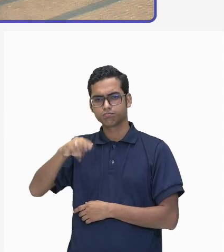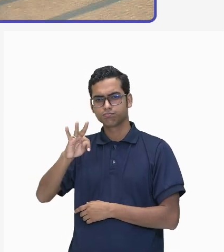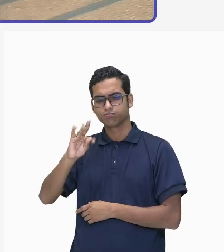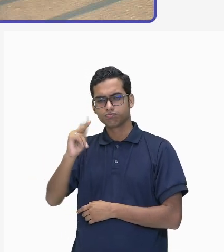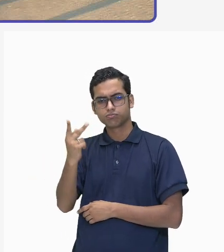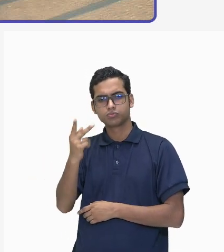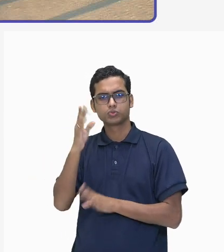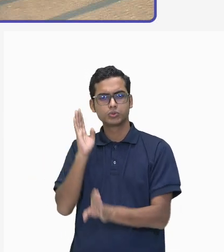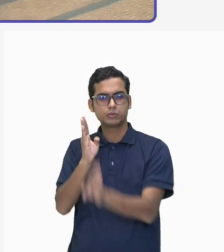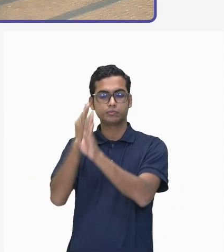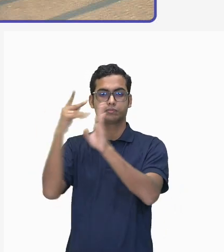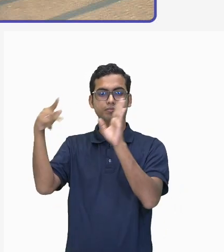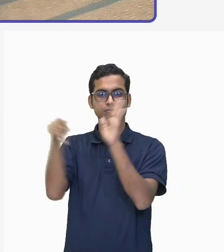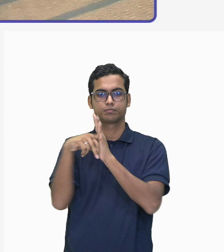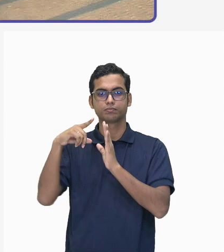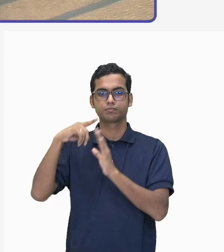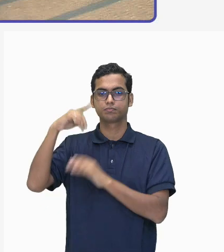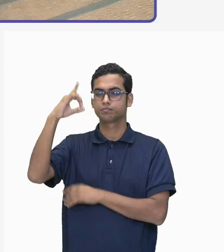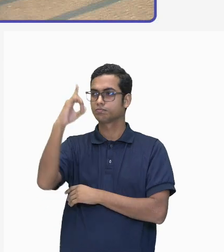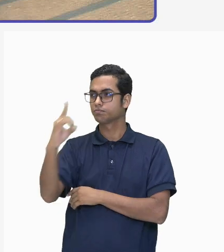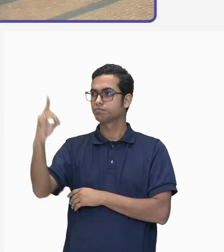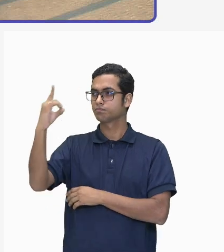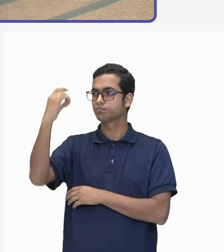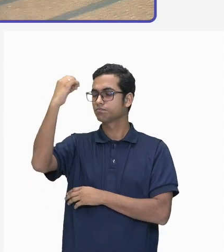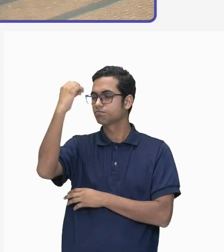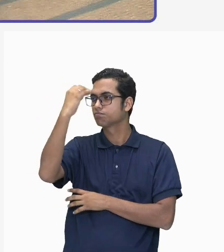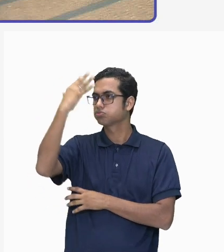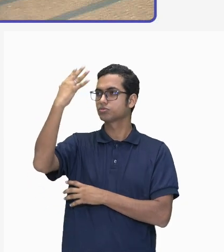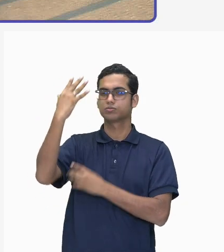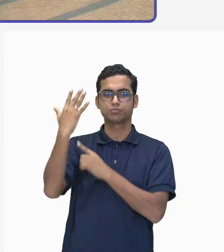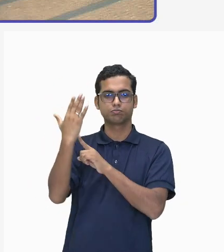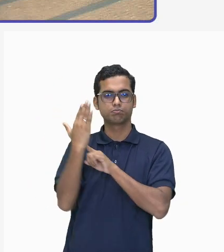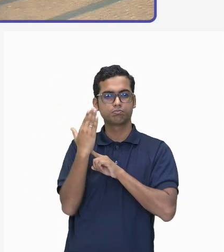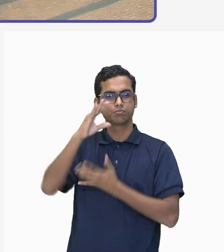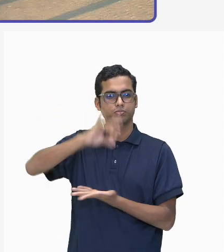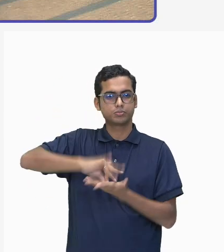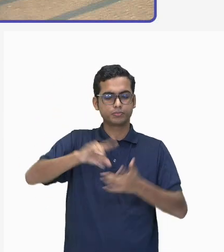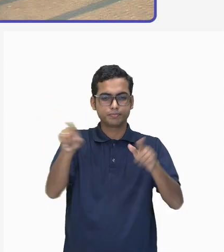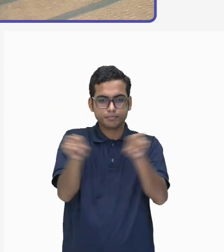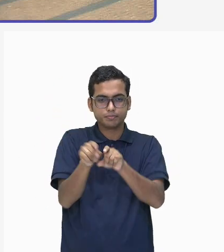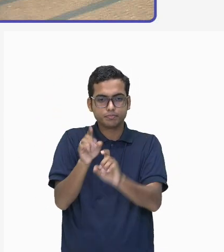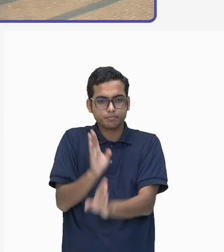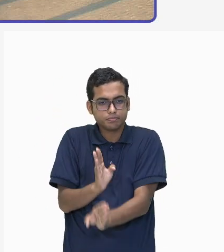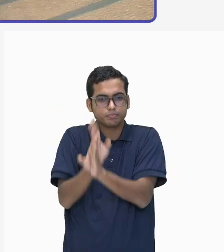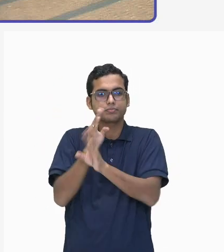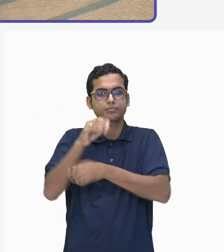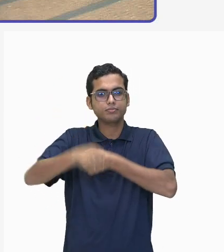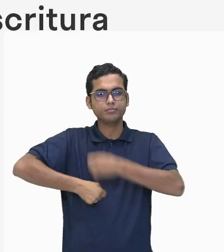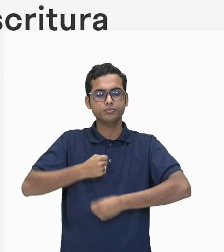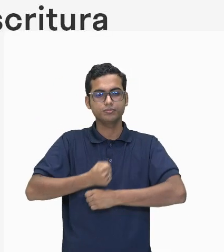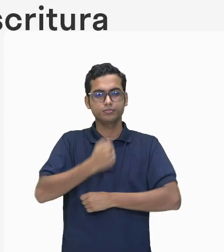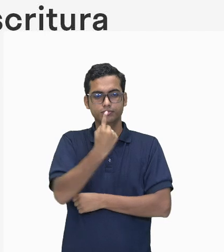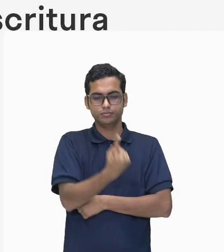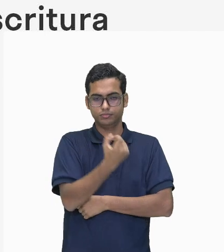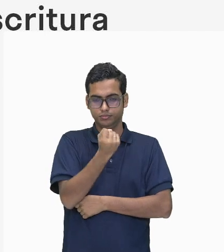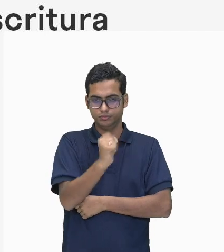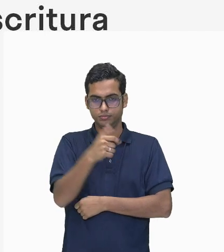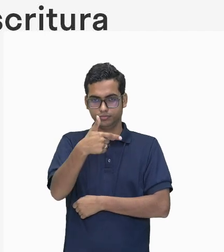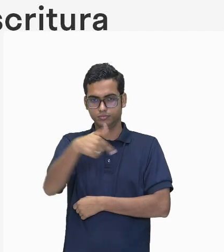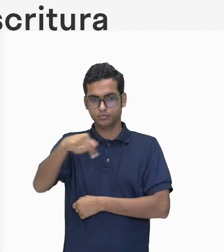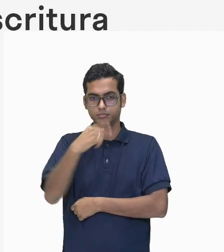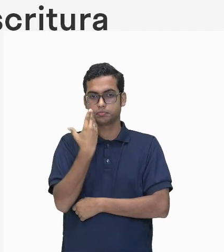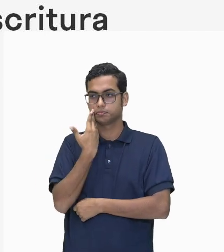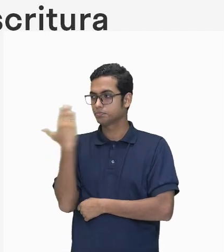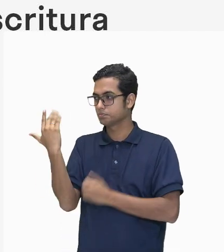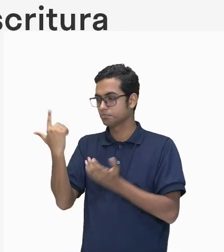divina lá nos Estados Unidos. E aqui eu vou te você vai ver agora o livro sagrado da Igreja